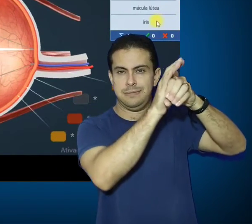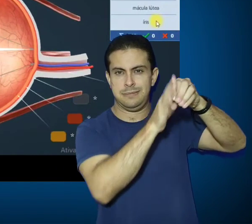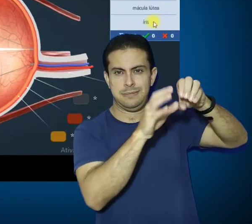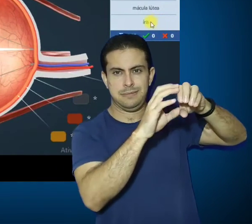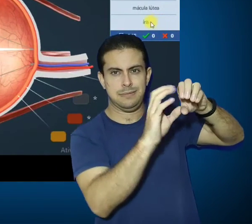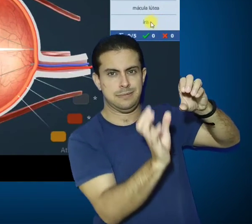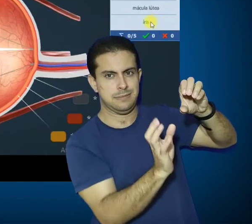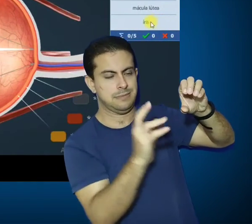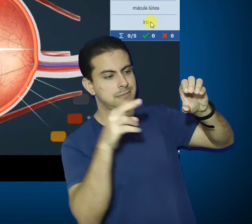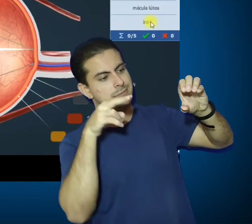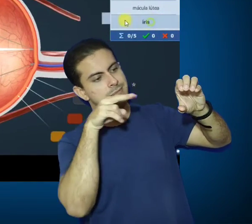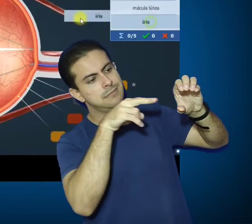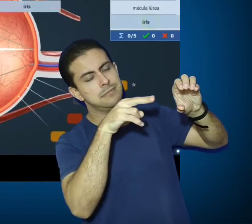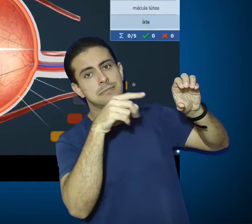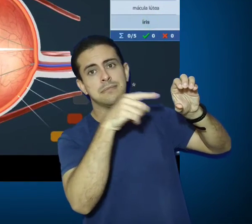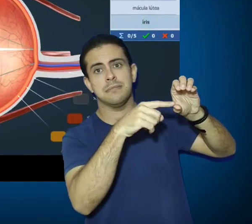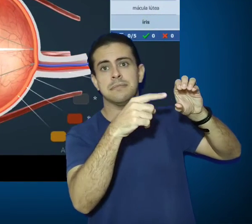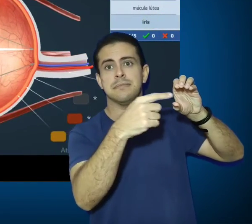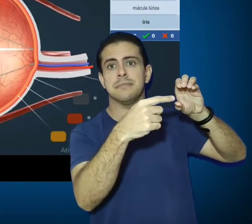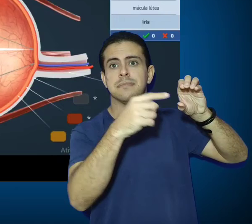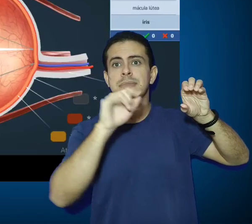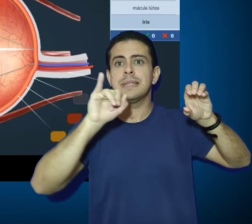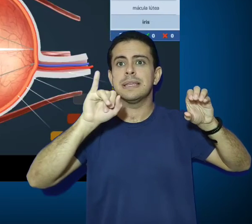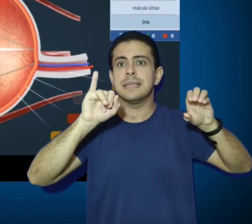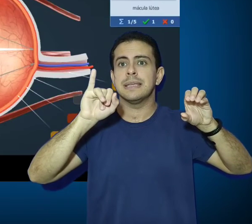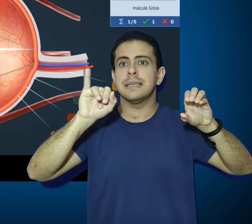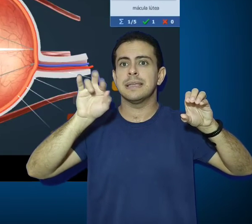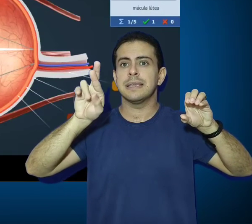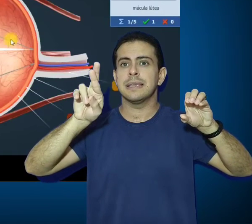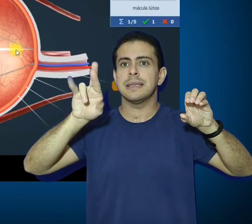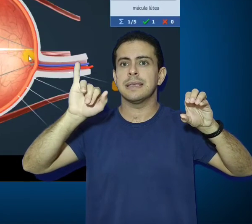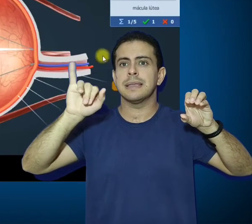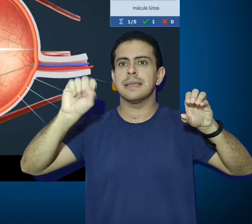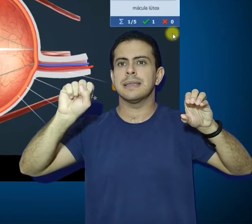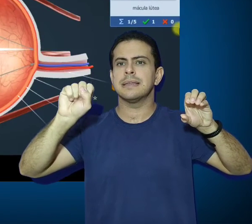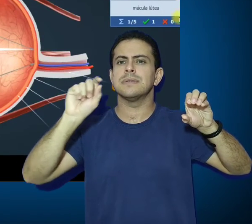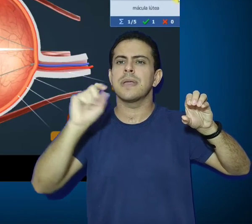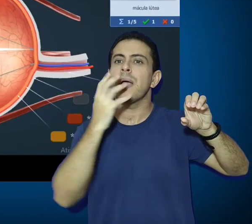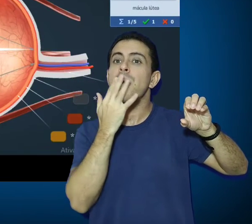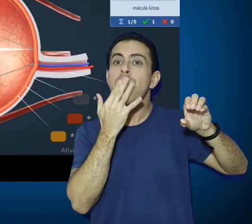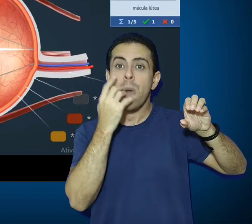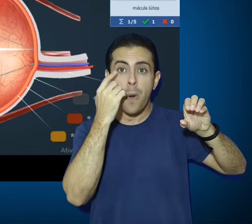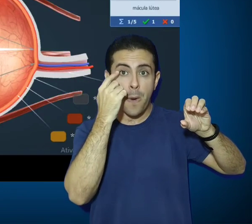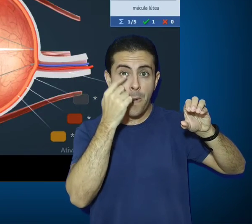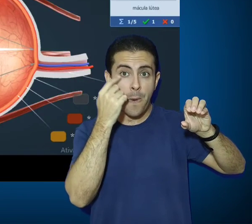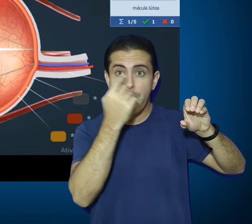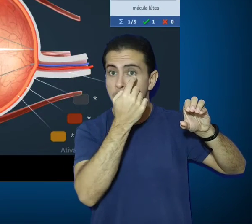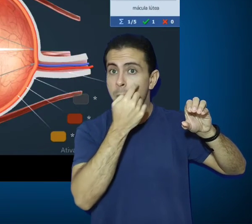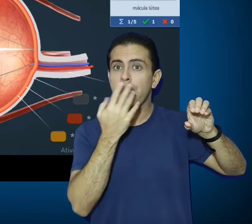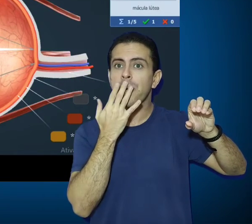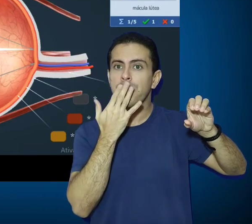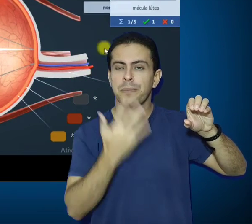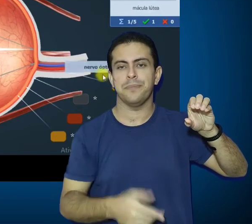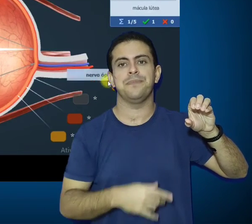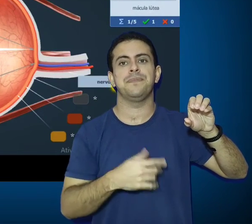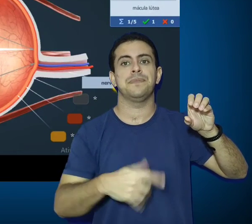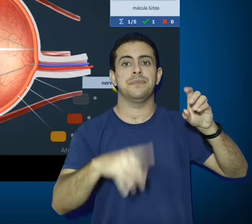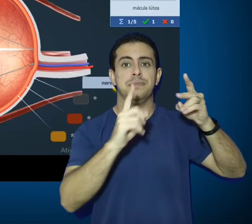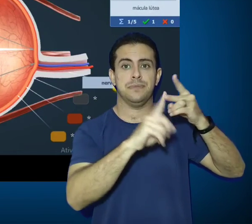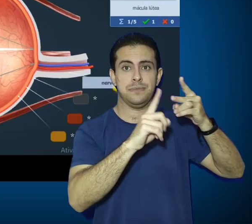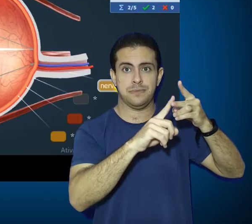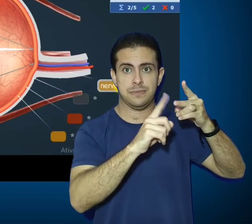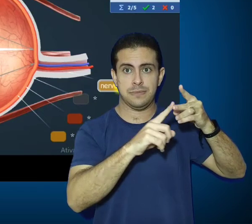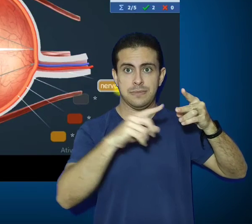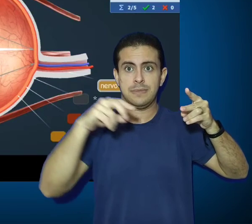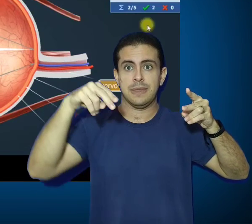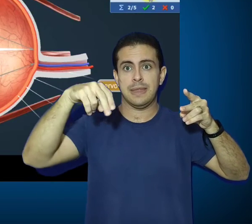Bem, a íris é a região colorida do olho. O nervo óptico, que